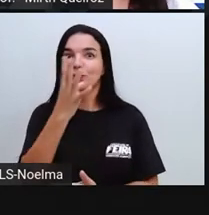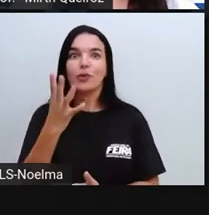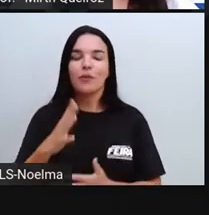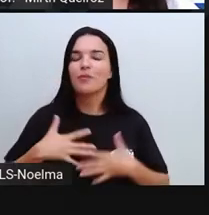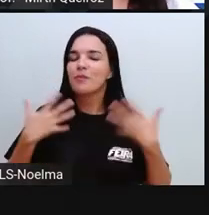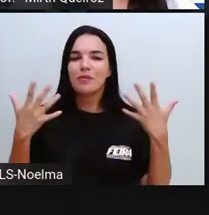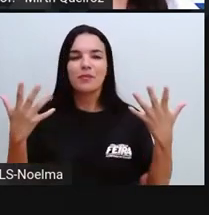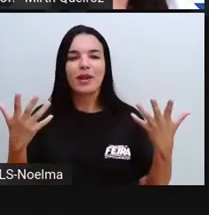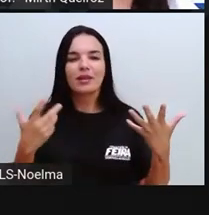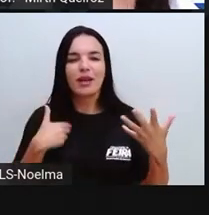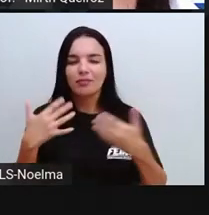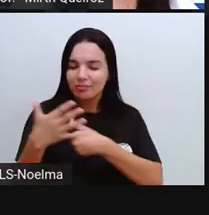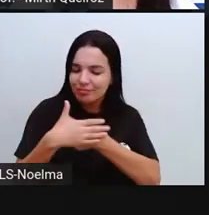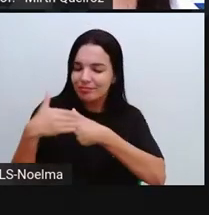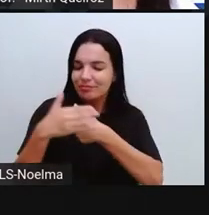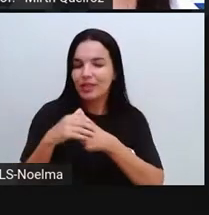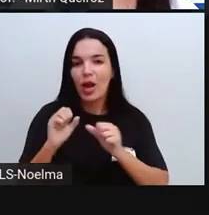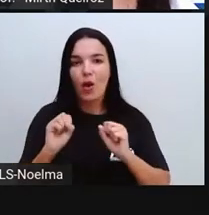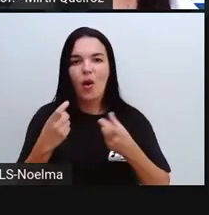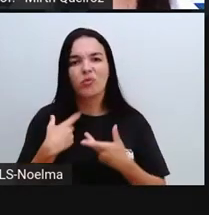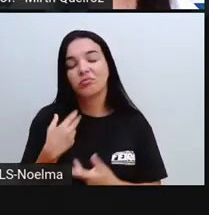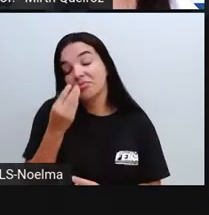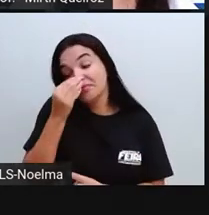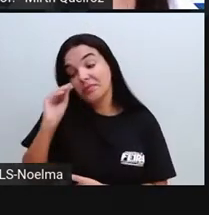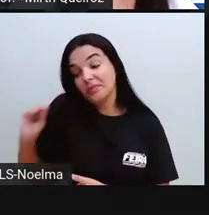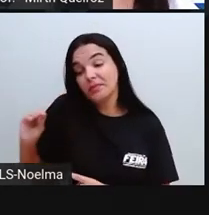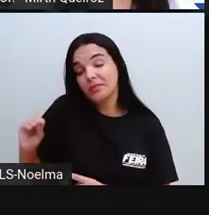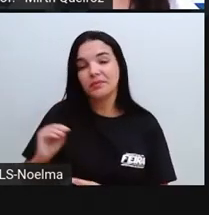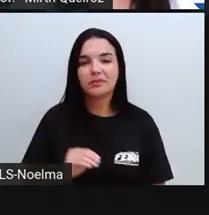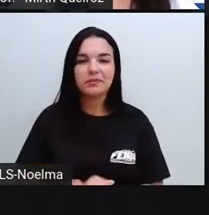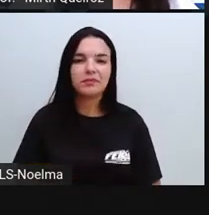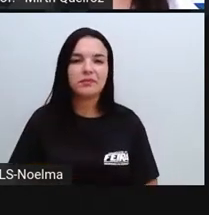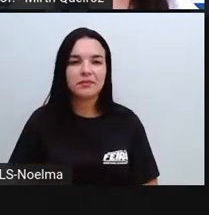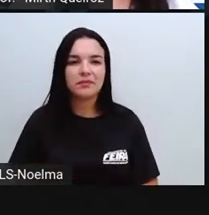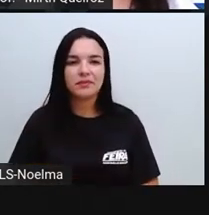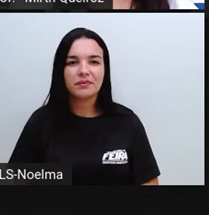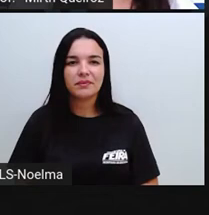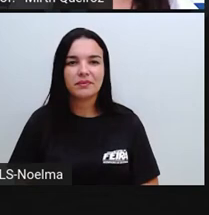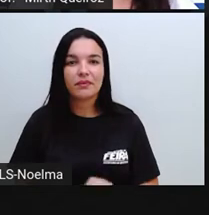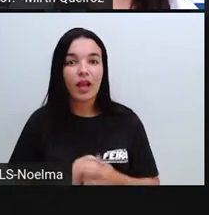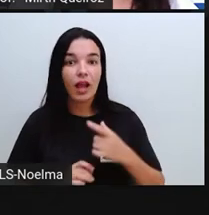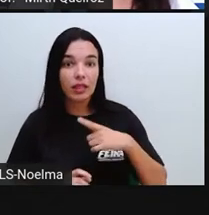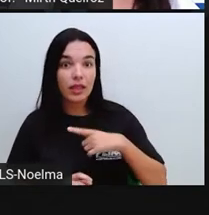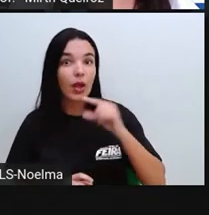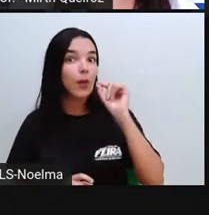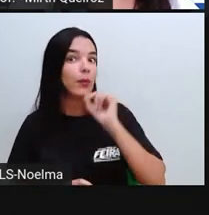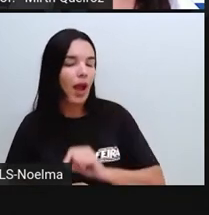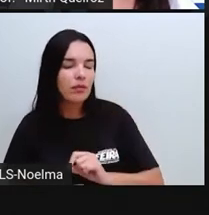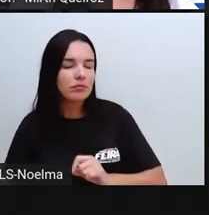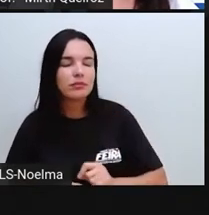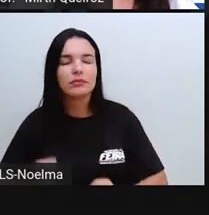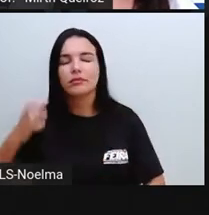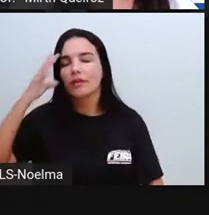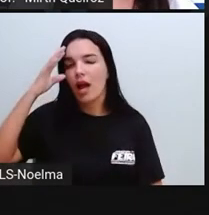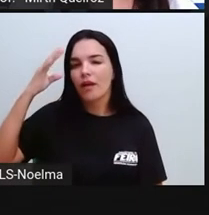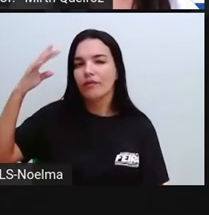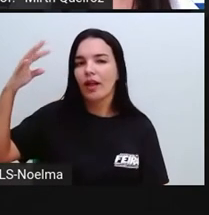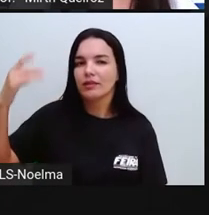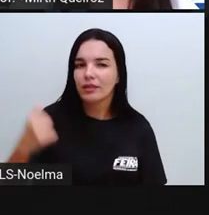podem me seduzir ou me deixar indiferente. Aqui a gente já tem uma reflexão do